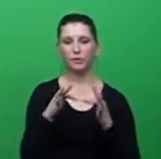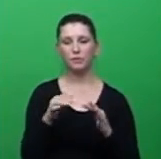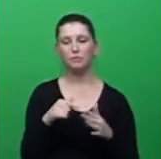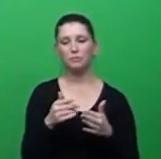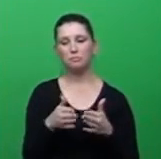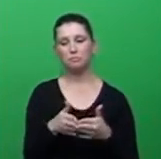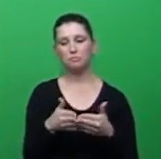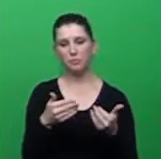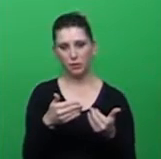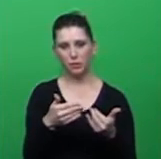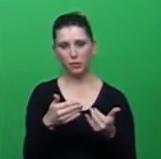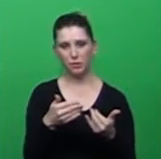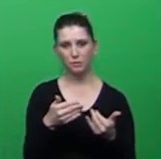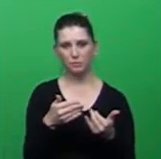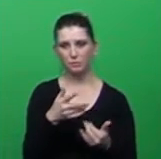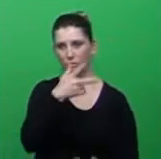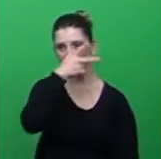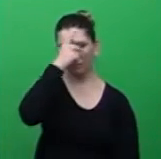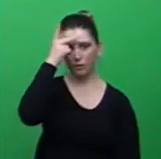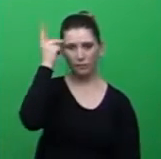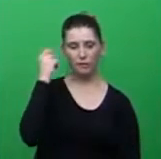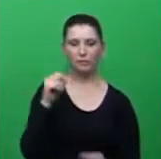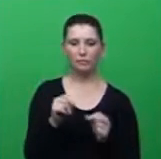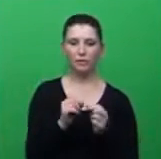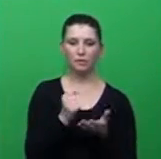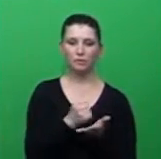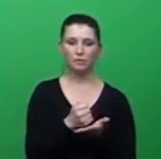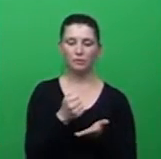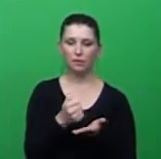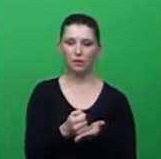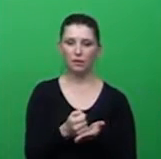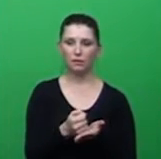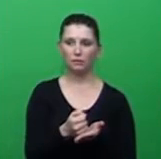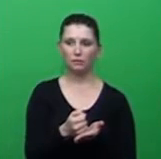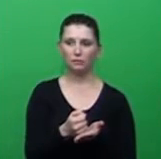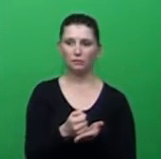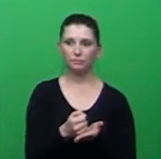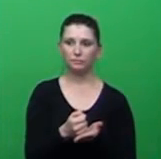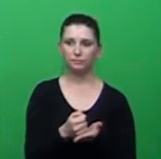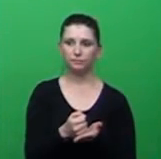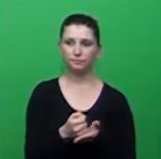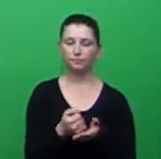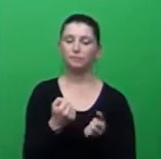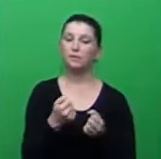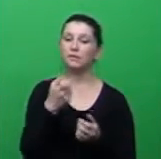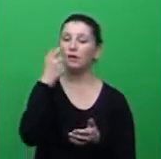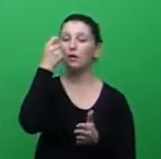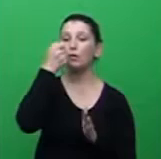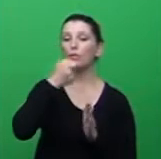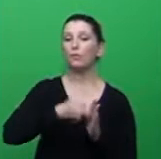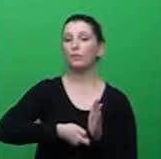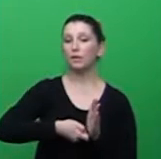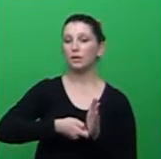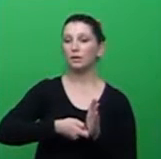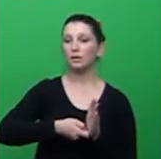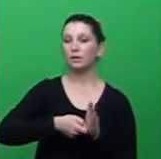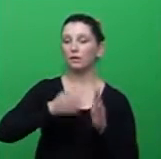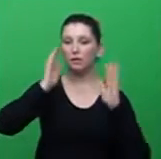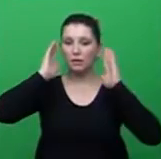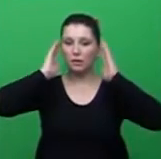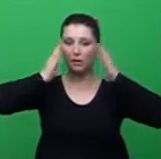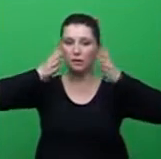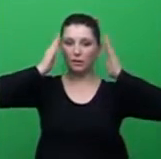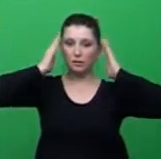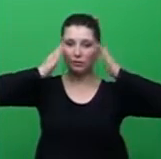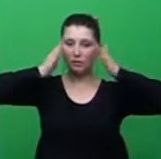municipal incluísse no contrato que seria feito dos resíduos a obrigatoriedade da empresa fornecer os caminhões que